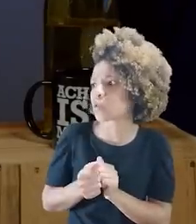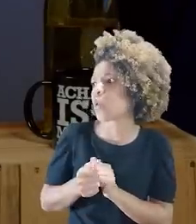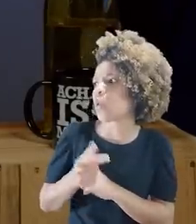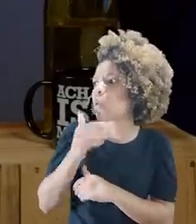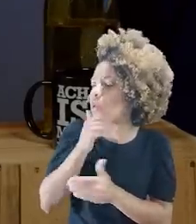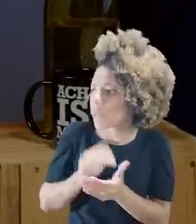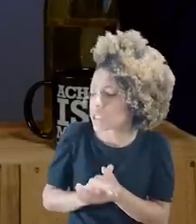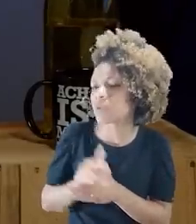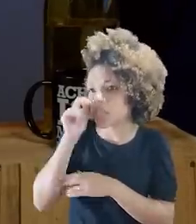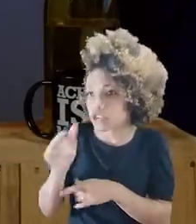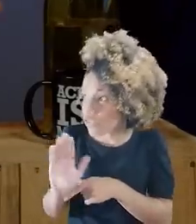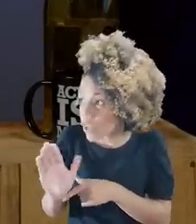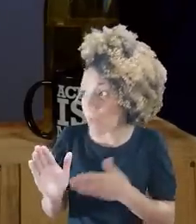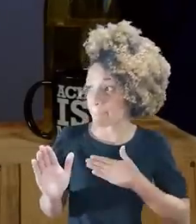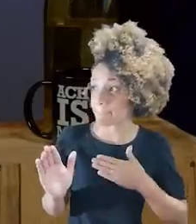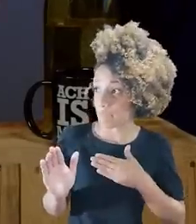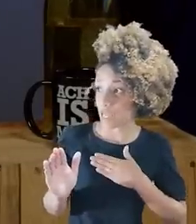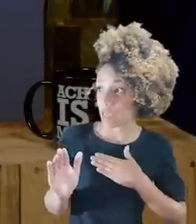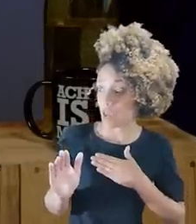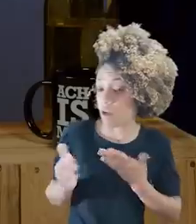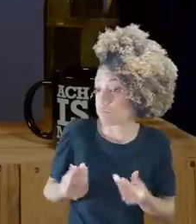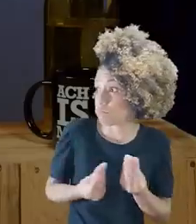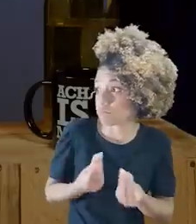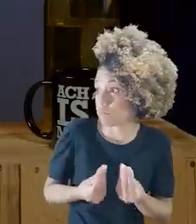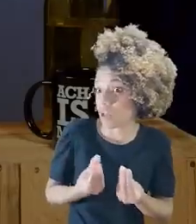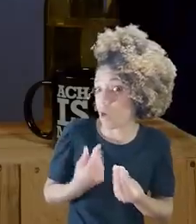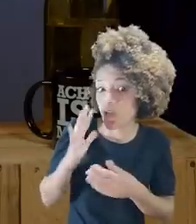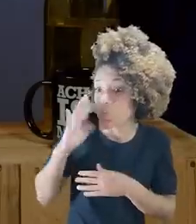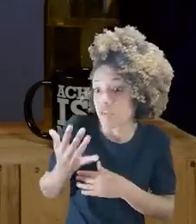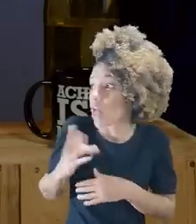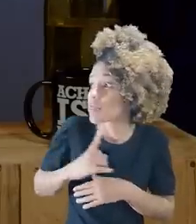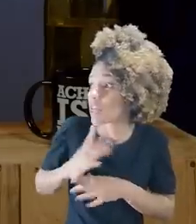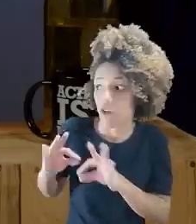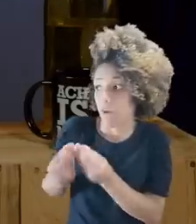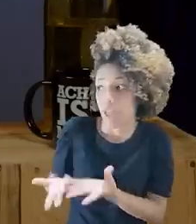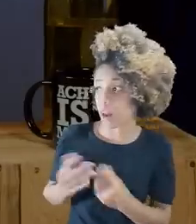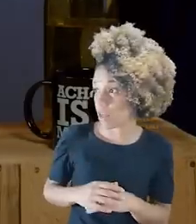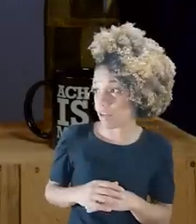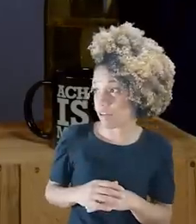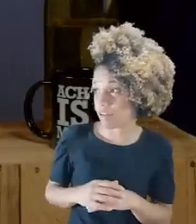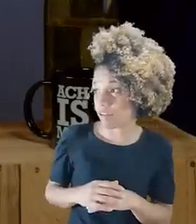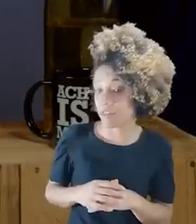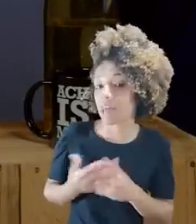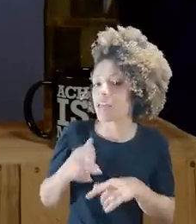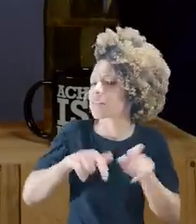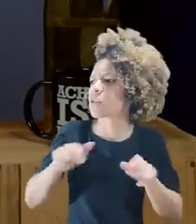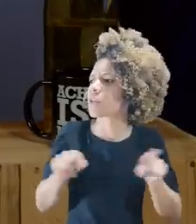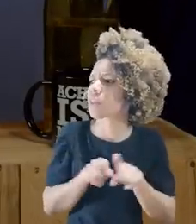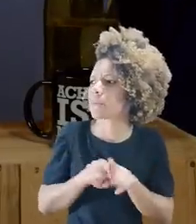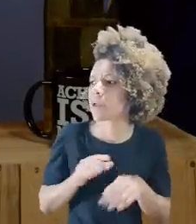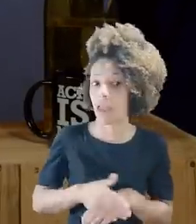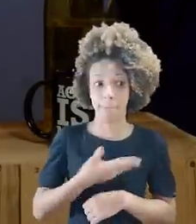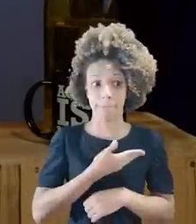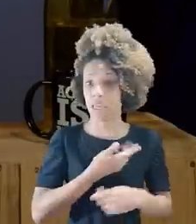de um uma conversa e tomar um café um chá e eu vou vou negligenciar ela para ficar postando foto e